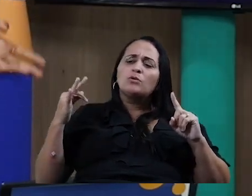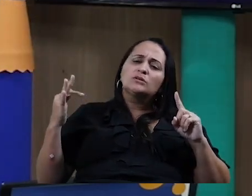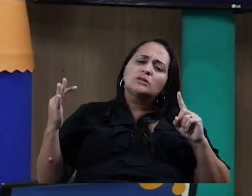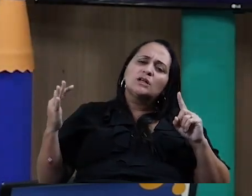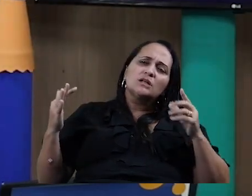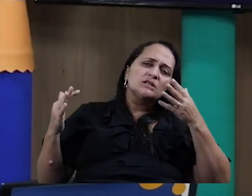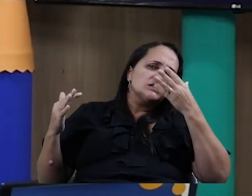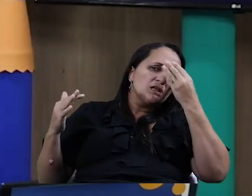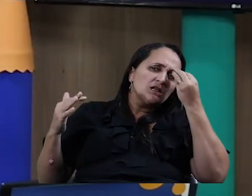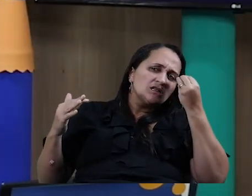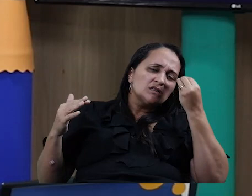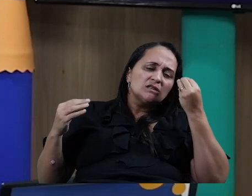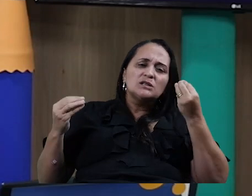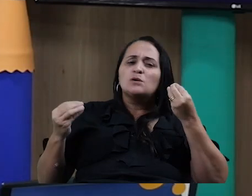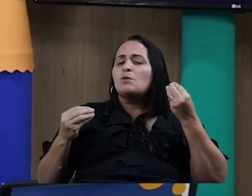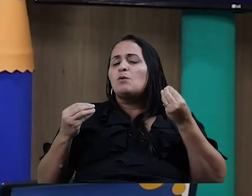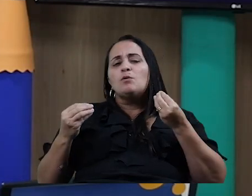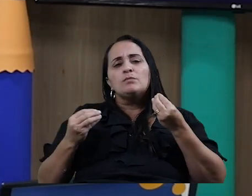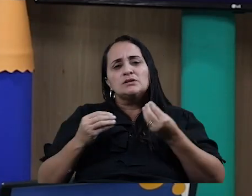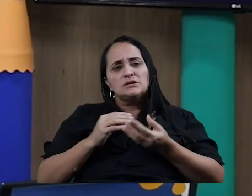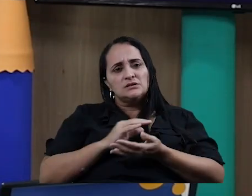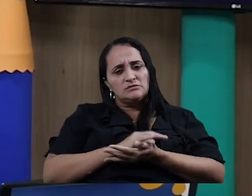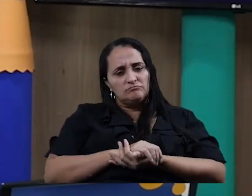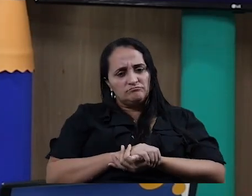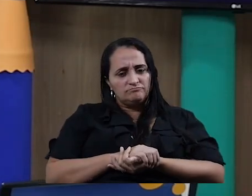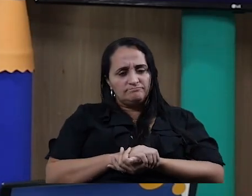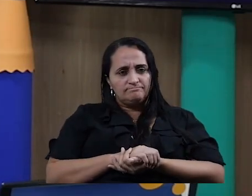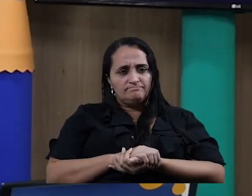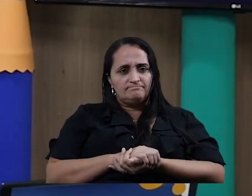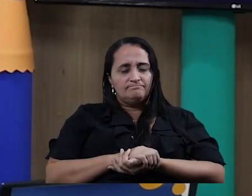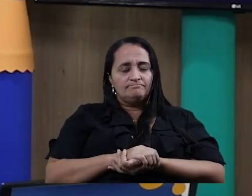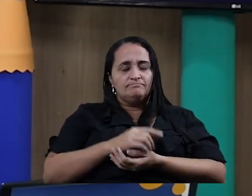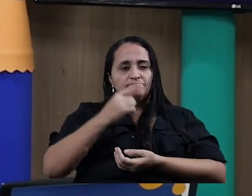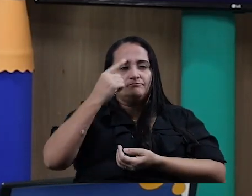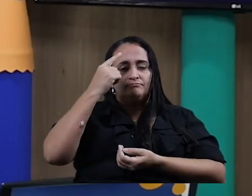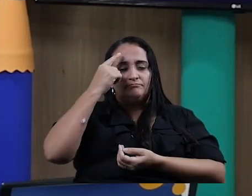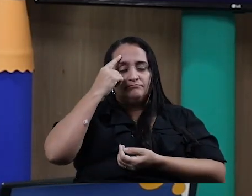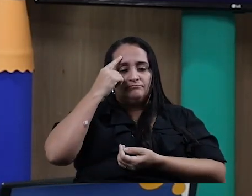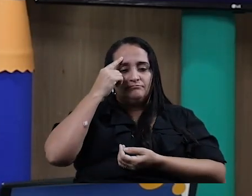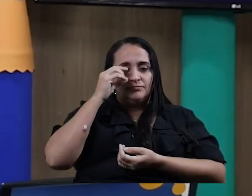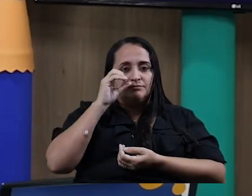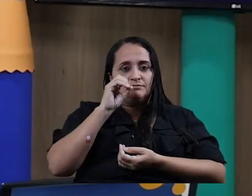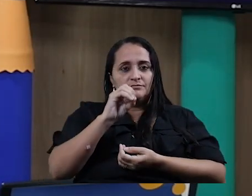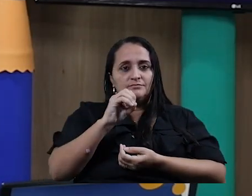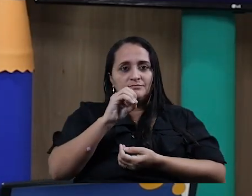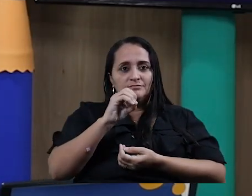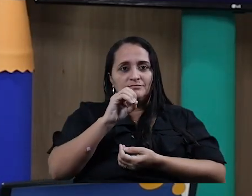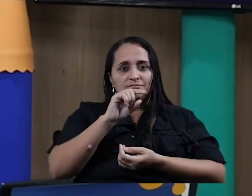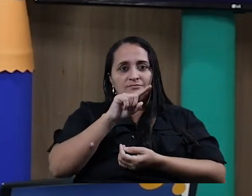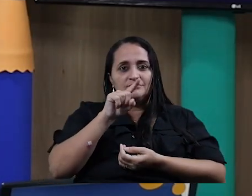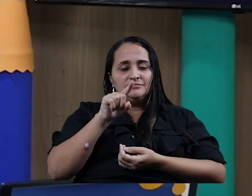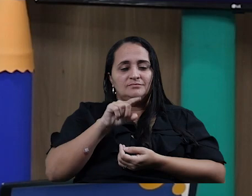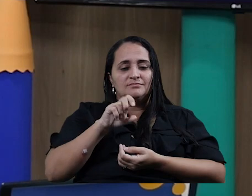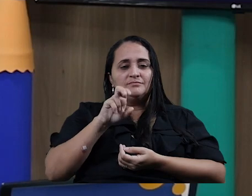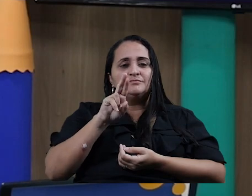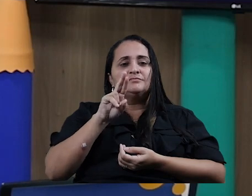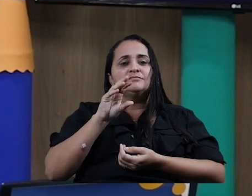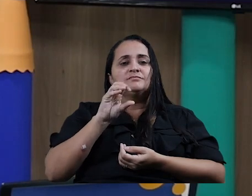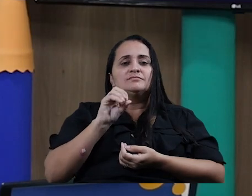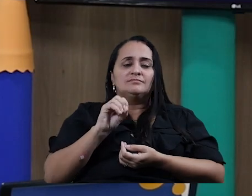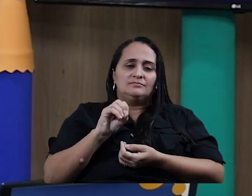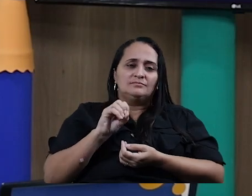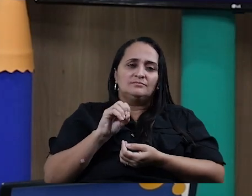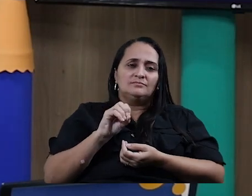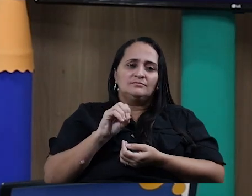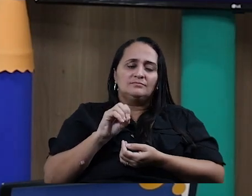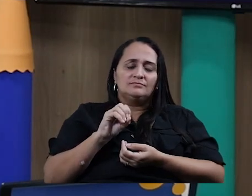de contar, contei errado, como assim? Então, ele criou o zero para indicar que ele tinha 10 e que